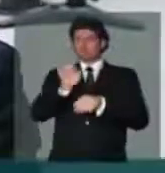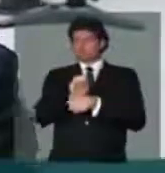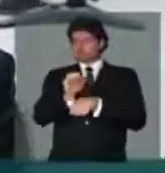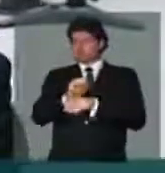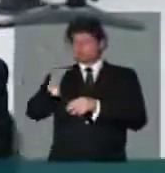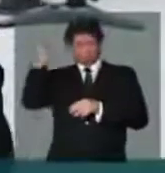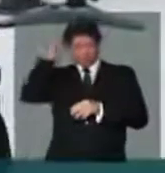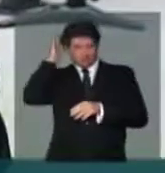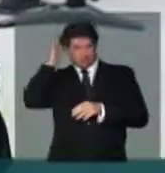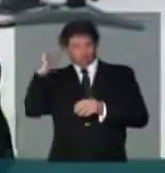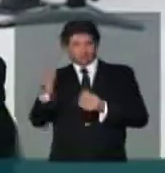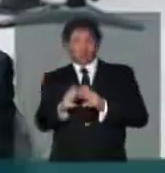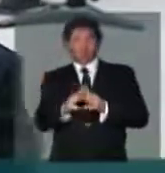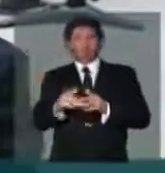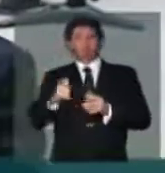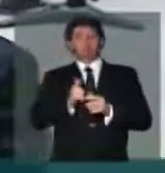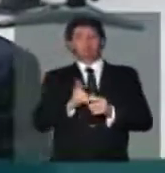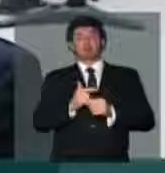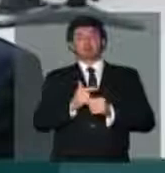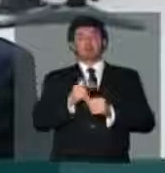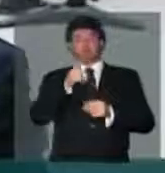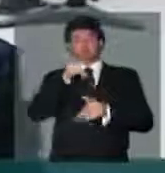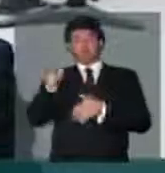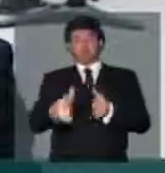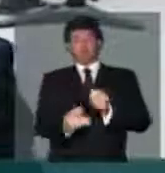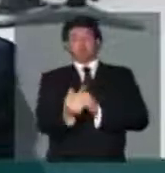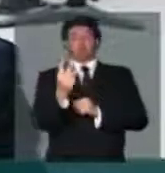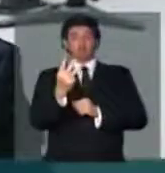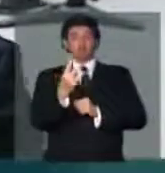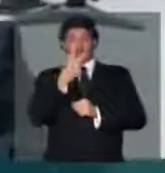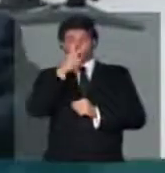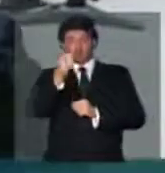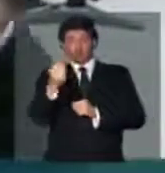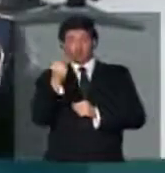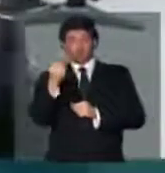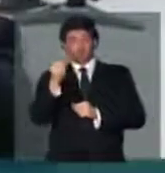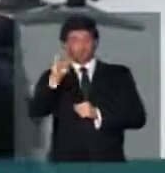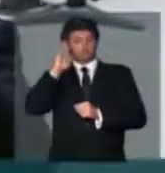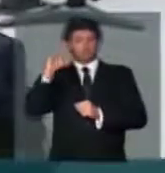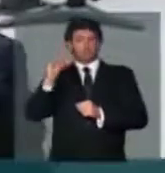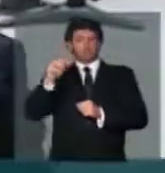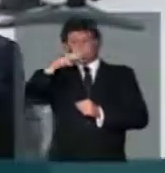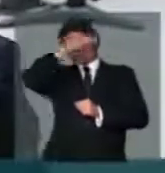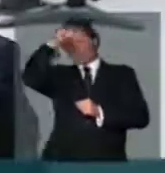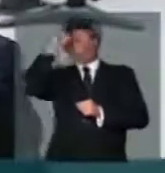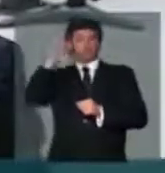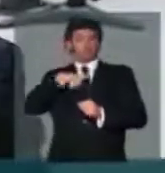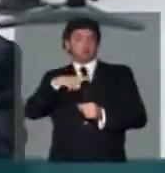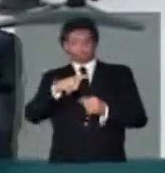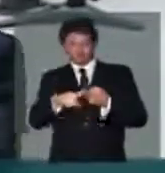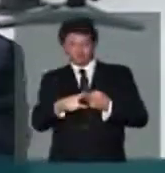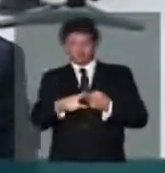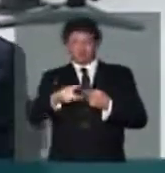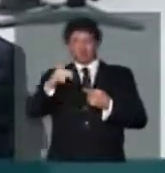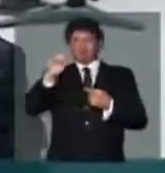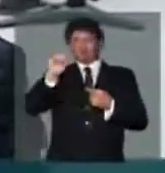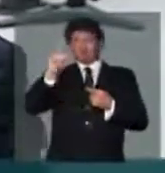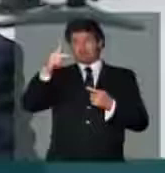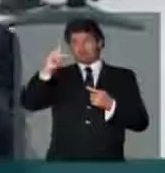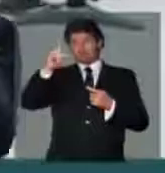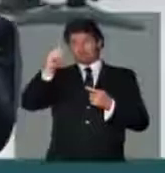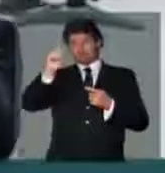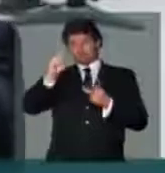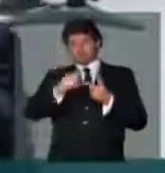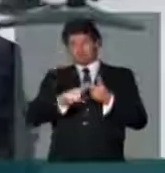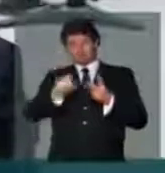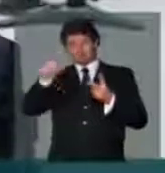Pará territorialmente, nós temos 3 grandes rios, que são os maiores, o Rio Amazonas, o Rio Tapajós